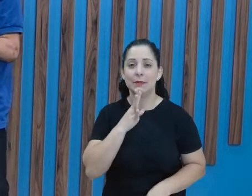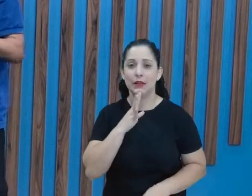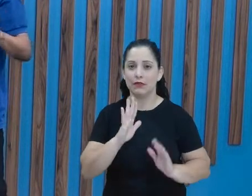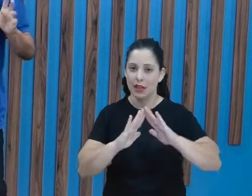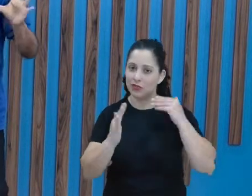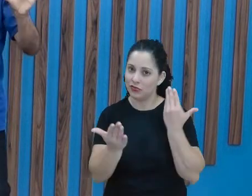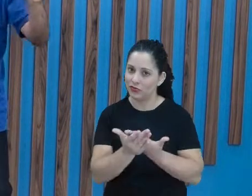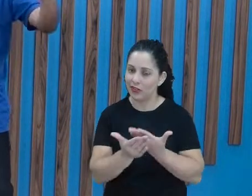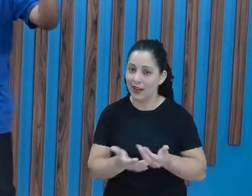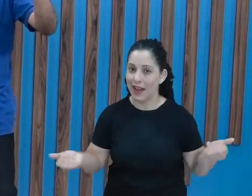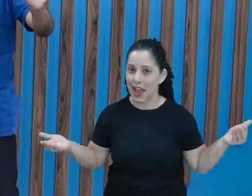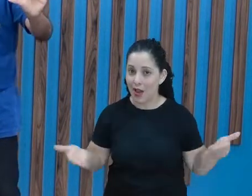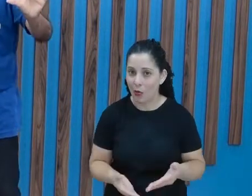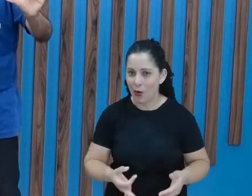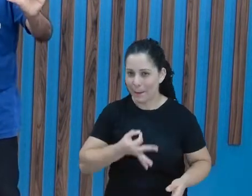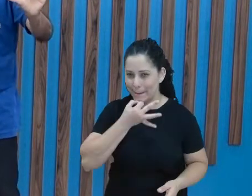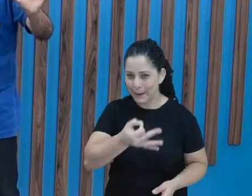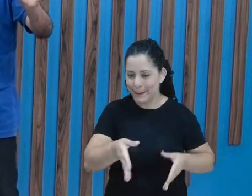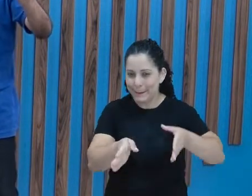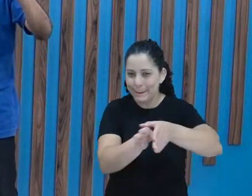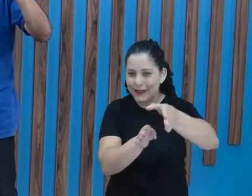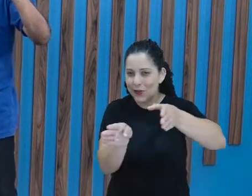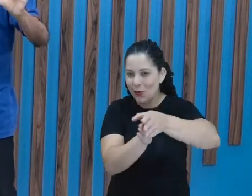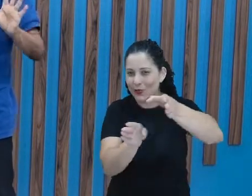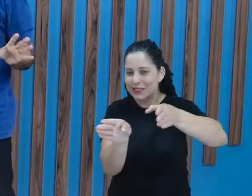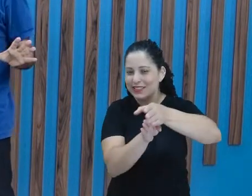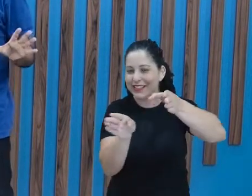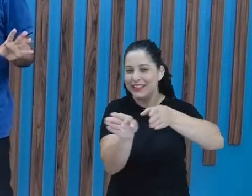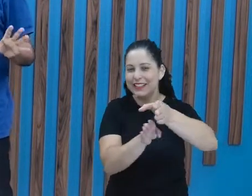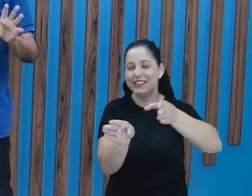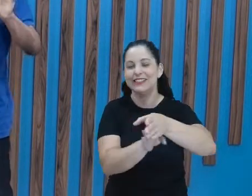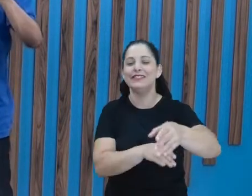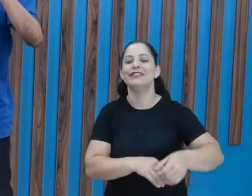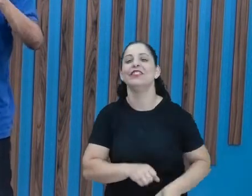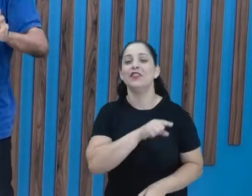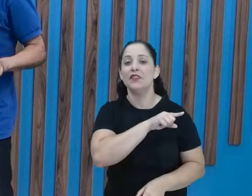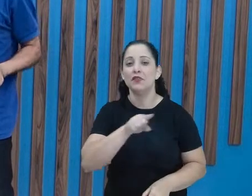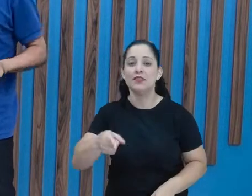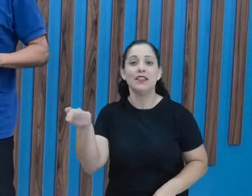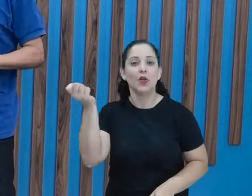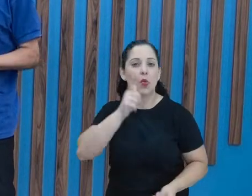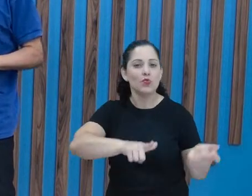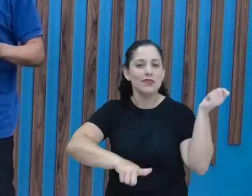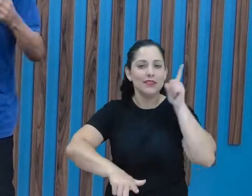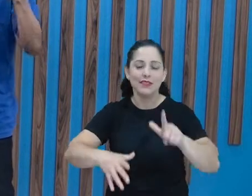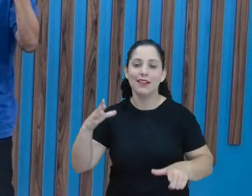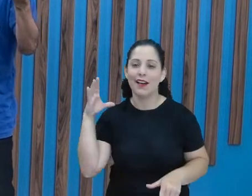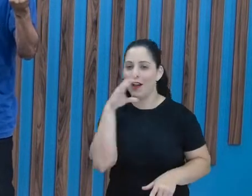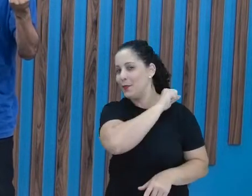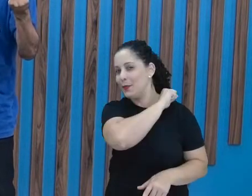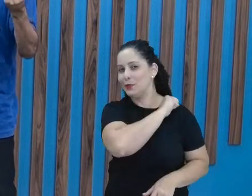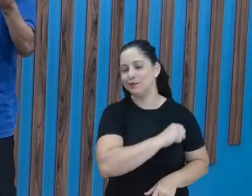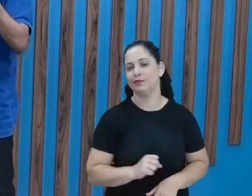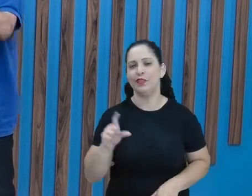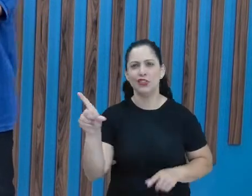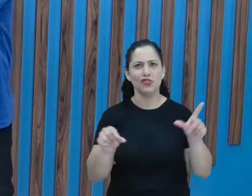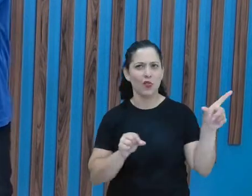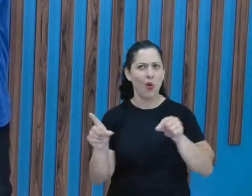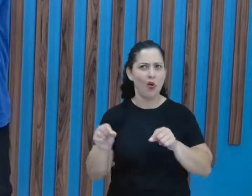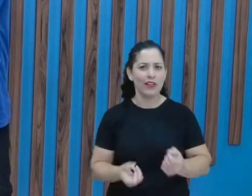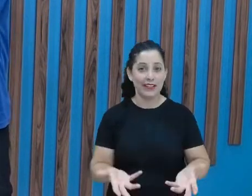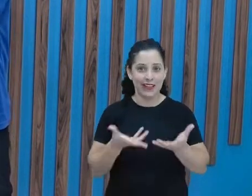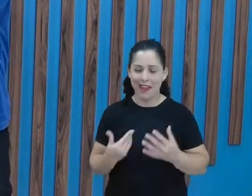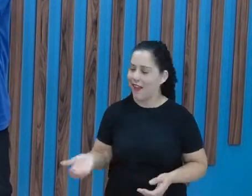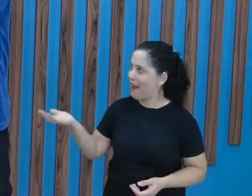escola. Agora, Ricardinho vai dar uma dica. Olha que dica! Pra que você faça isso mais rápido. E você vai escolher se quer fazer dessa